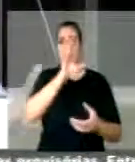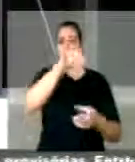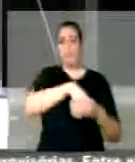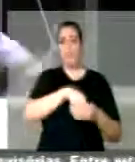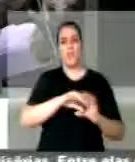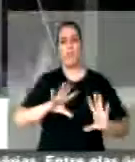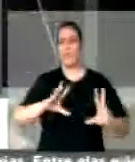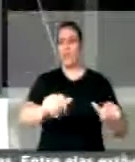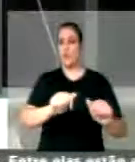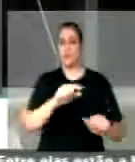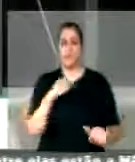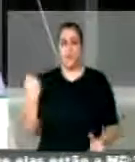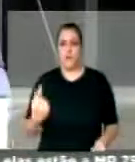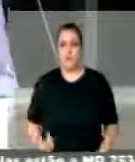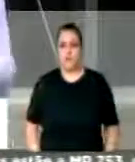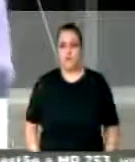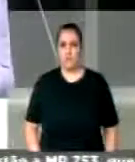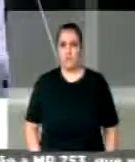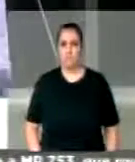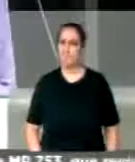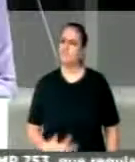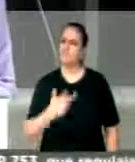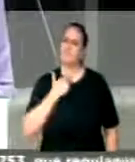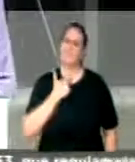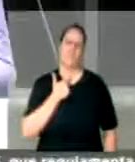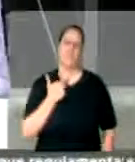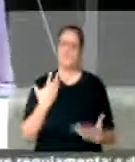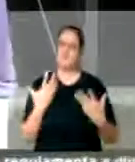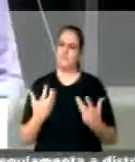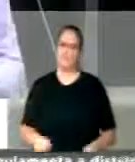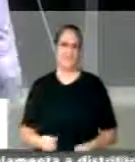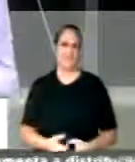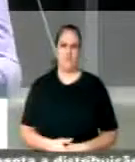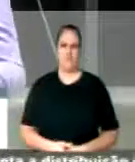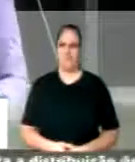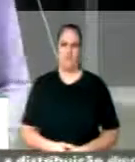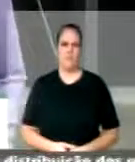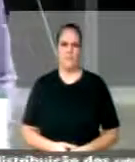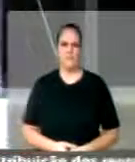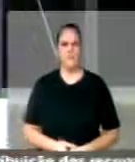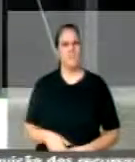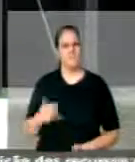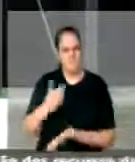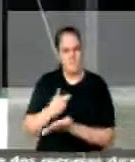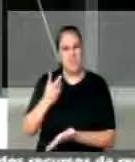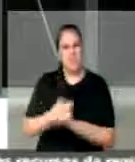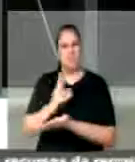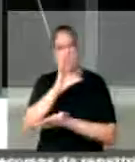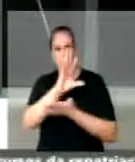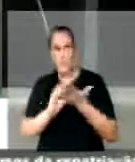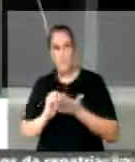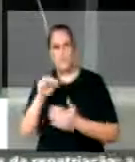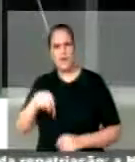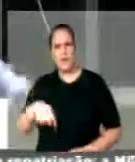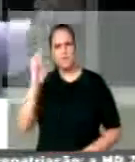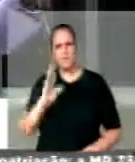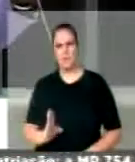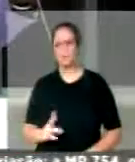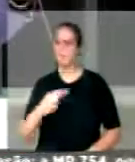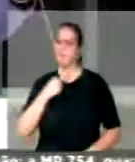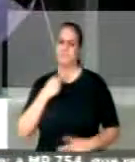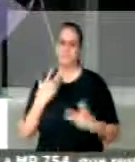forma nenhuma, aceitar que esses modelos venham para o nosso país? Concedo a parte,